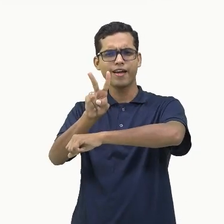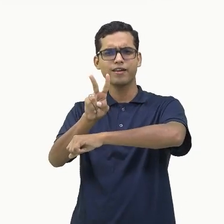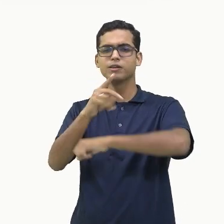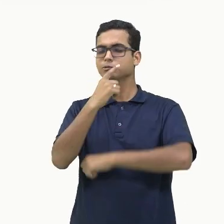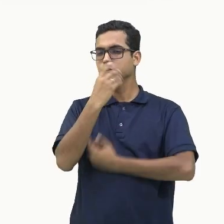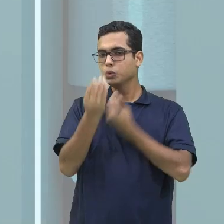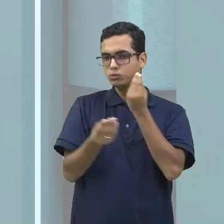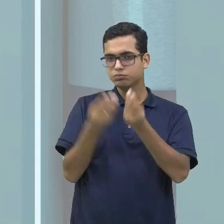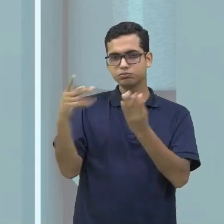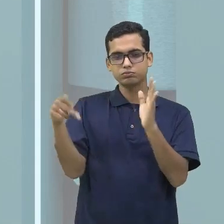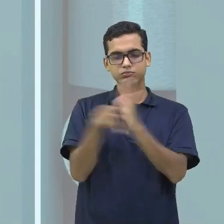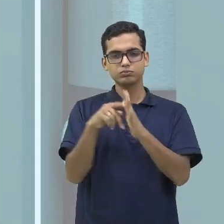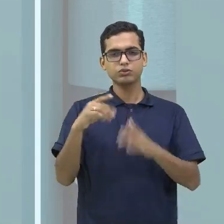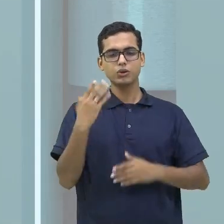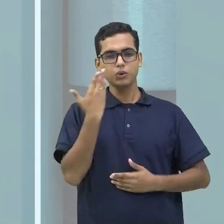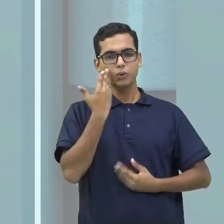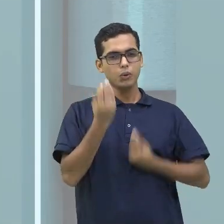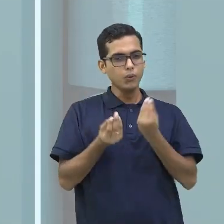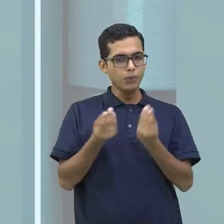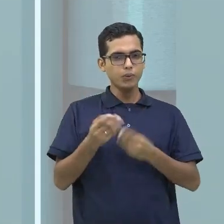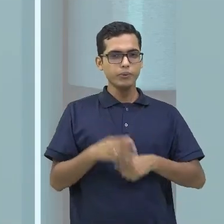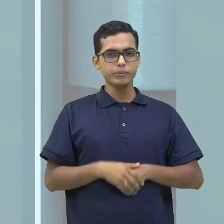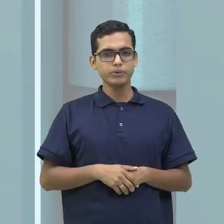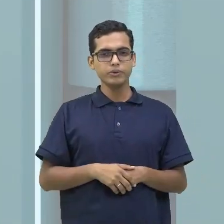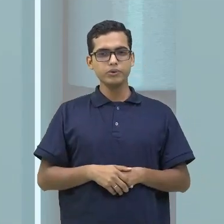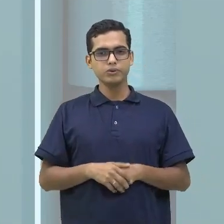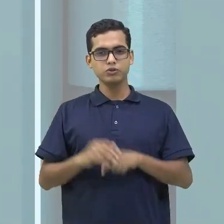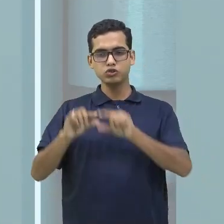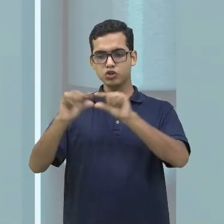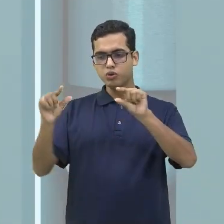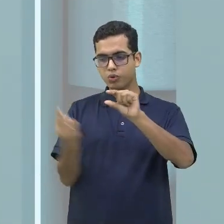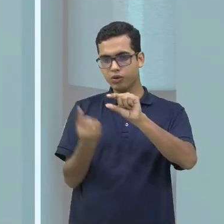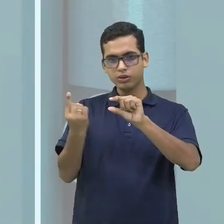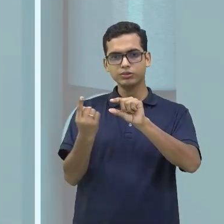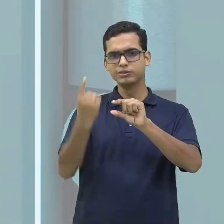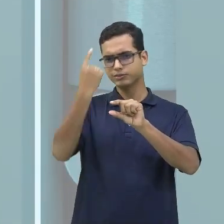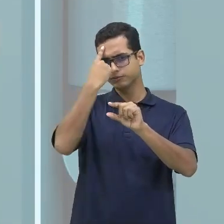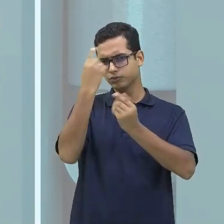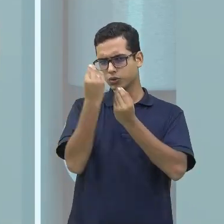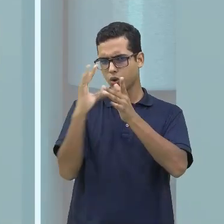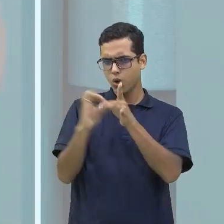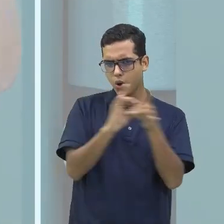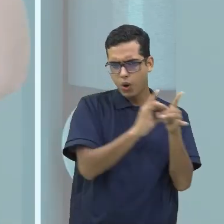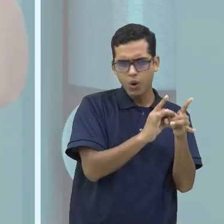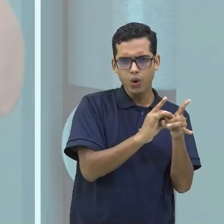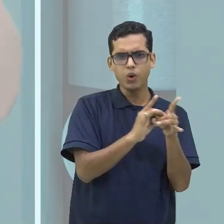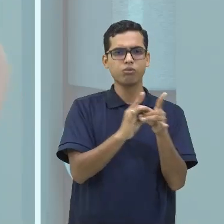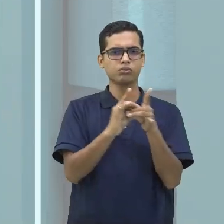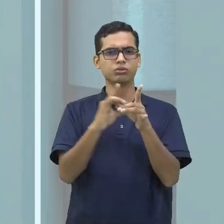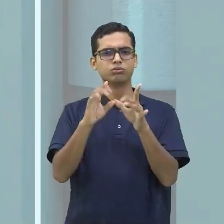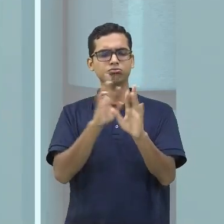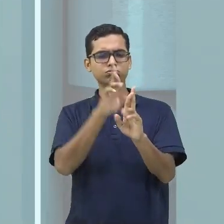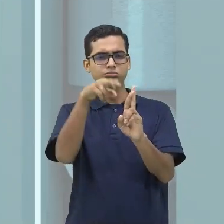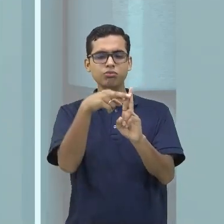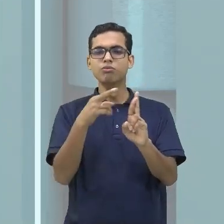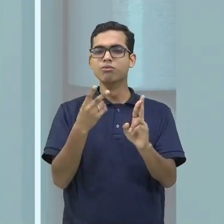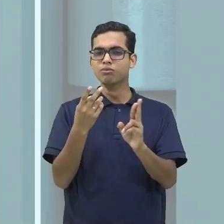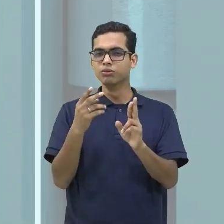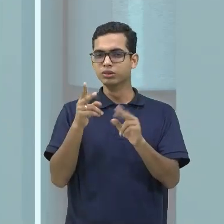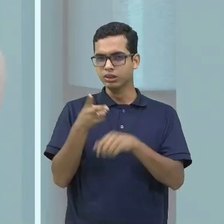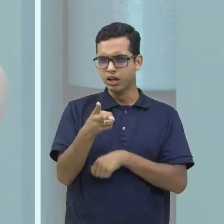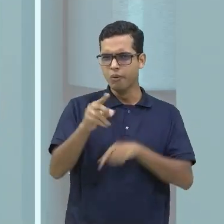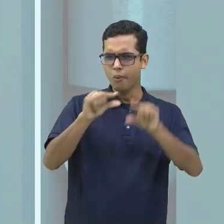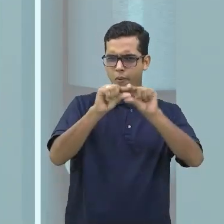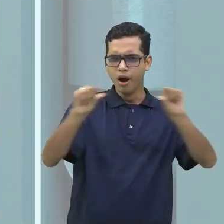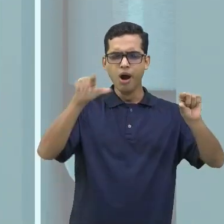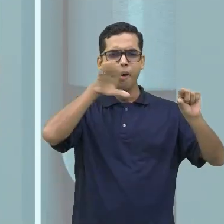avenida e não propriamente apenas com o nome isoladamente. Então, entenderam? Isso é muito comum e muito presente na fala.